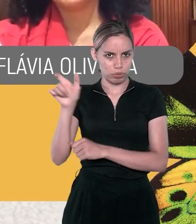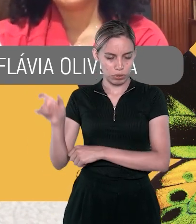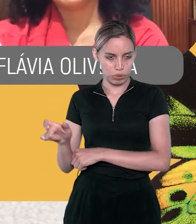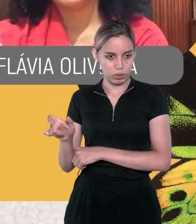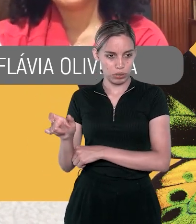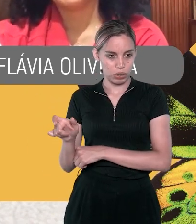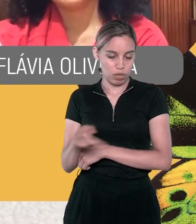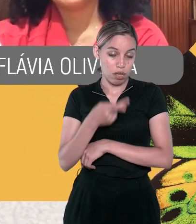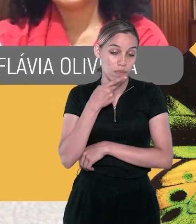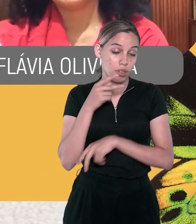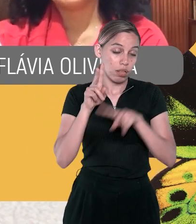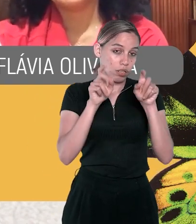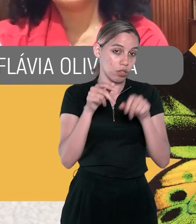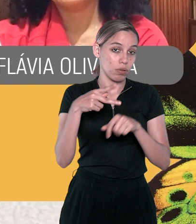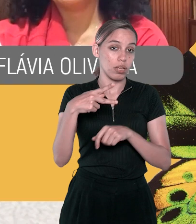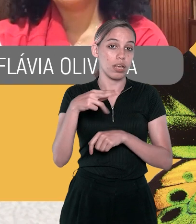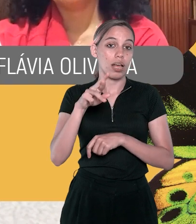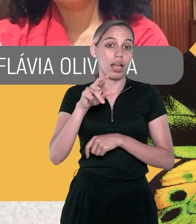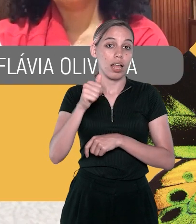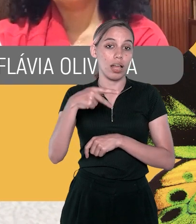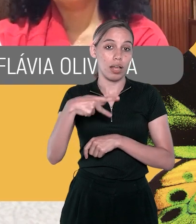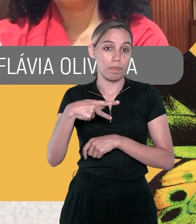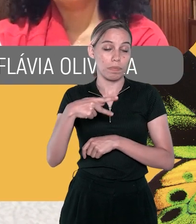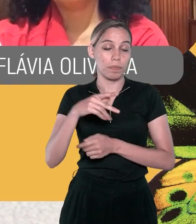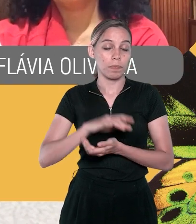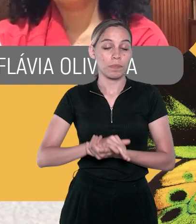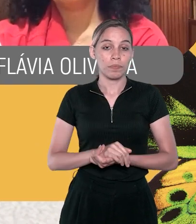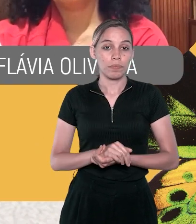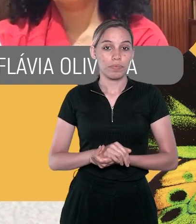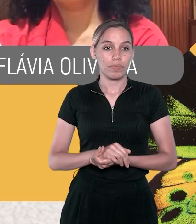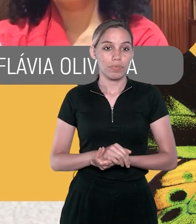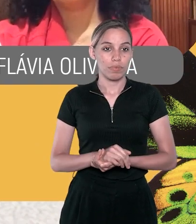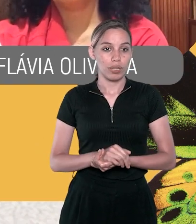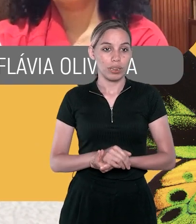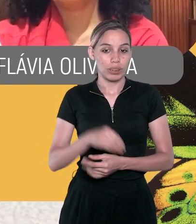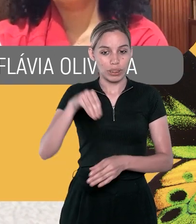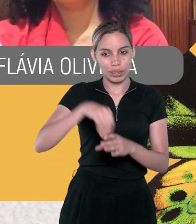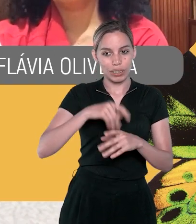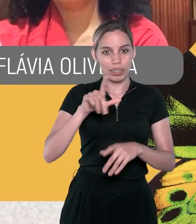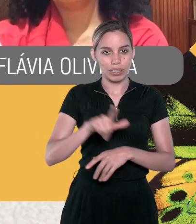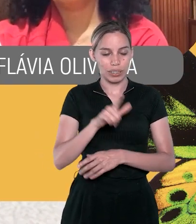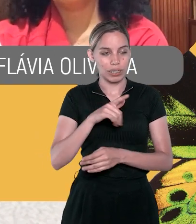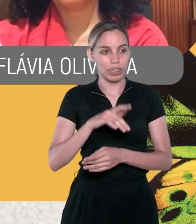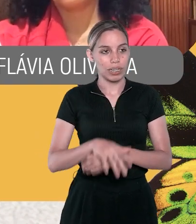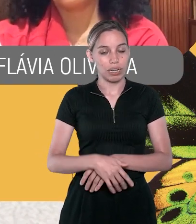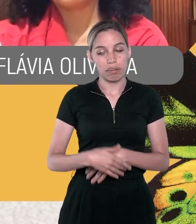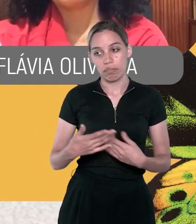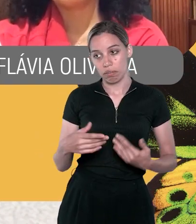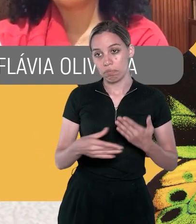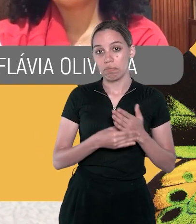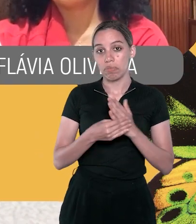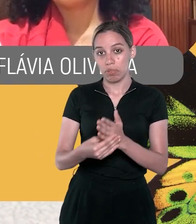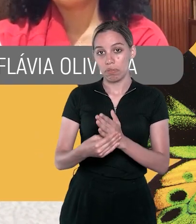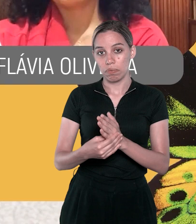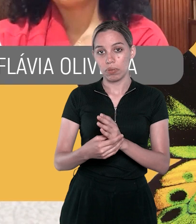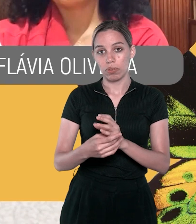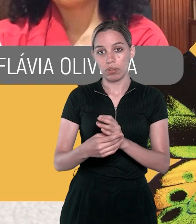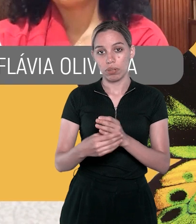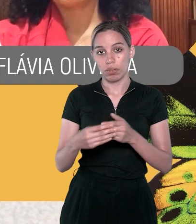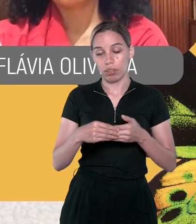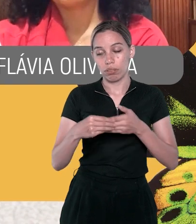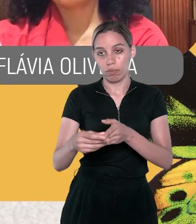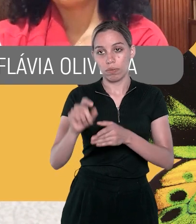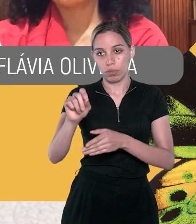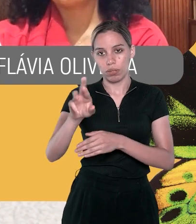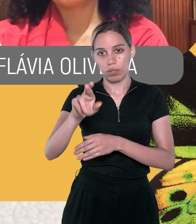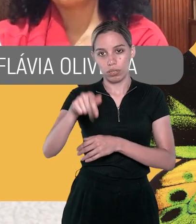sobre rap e literatura. E aí eu peguei e levei para projetar lá um